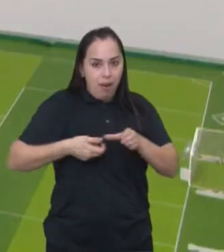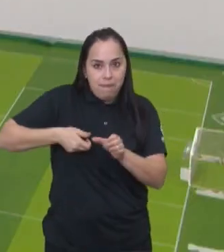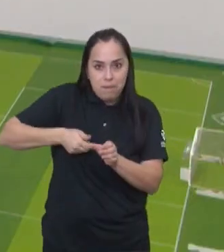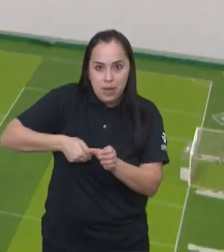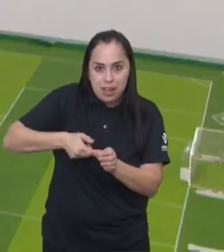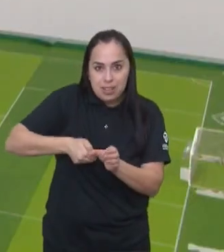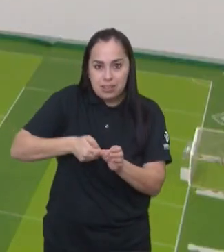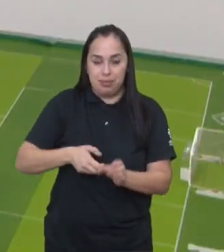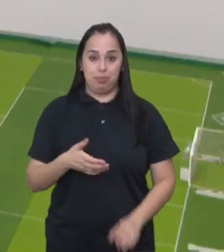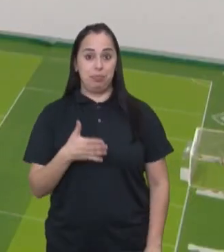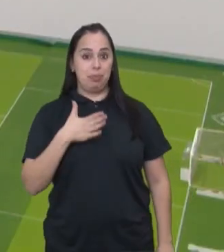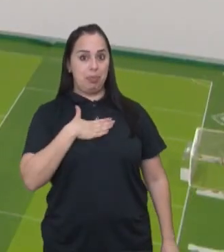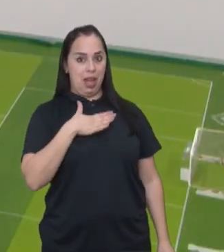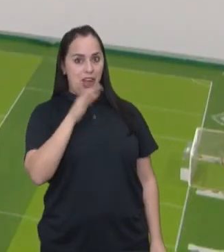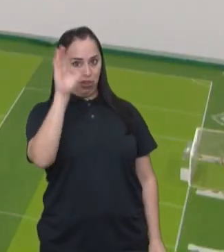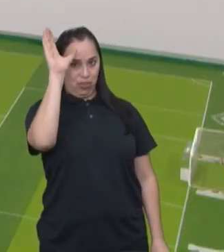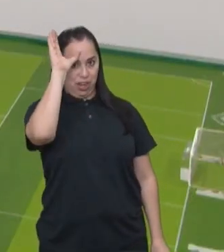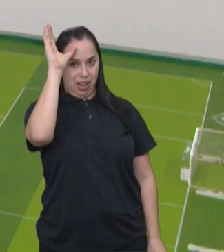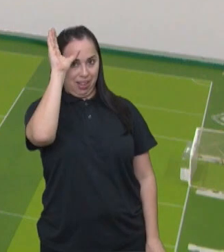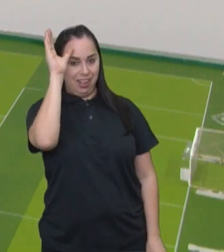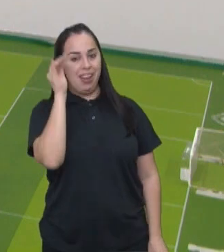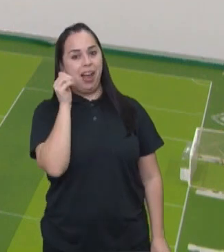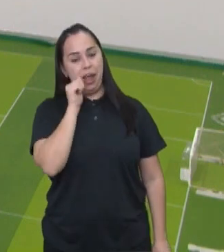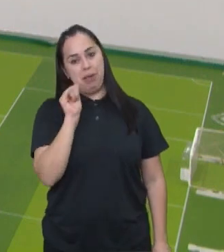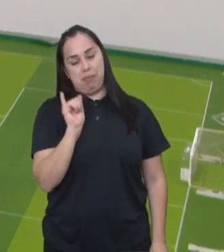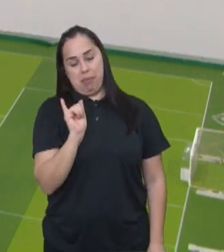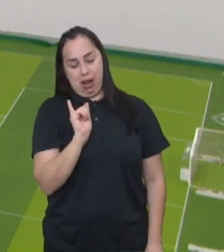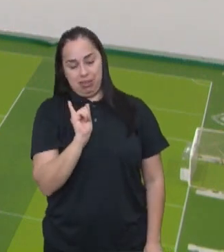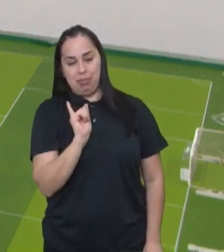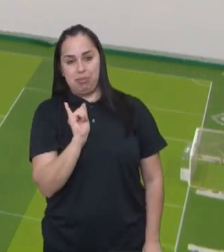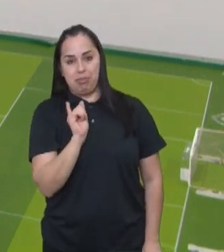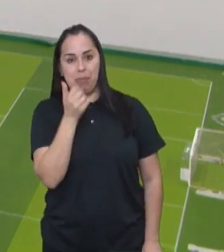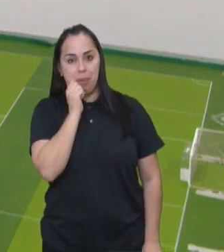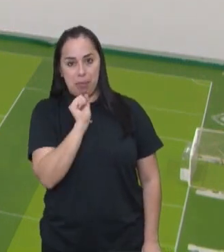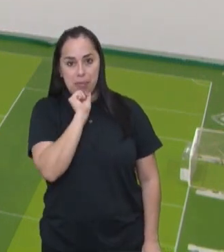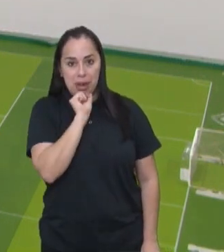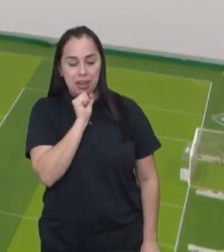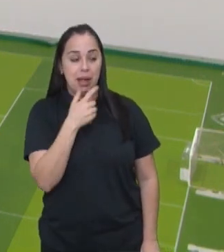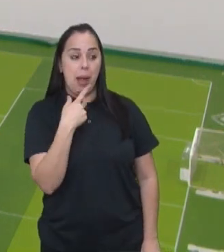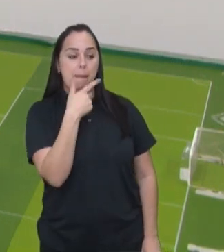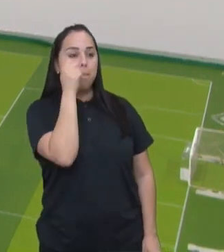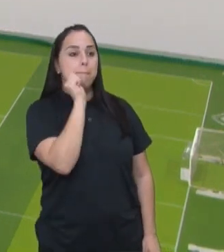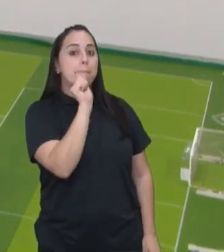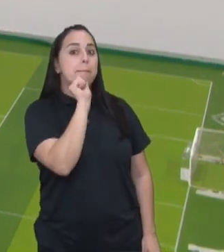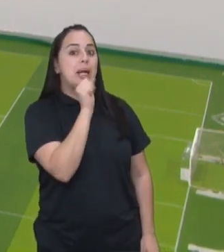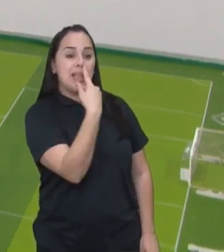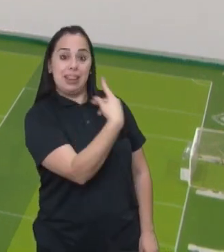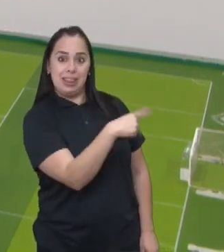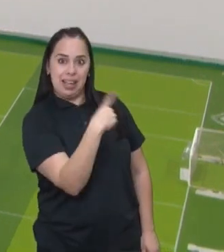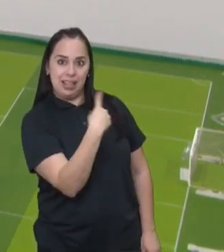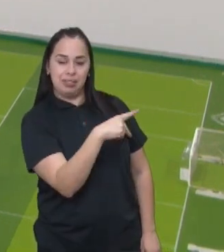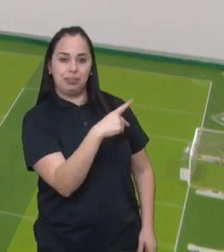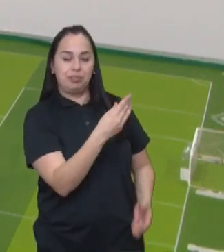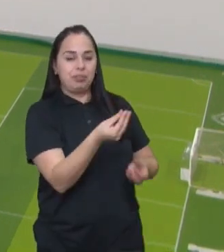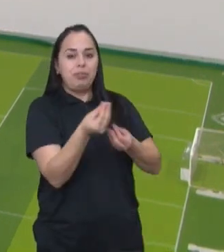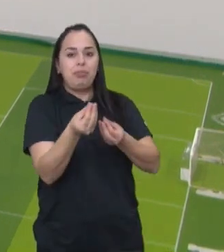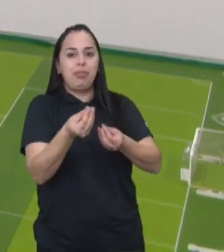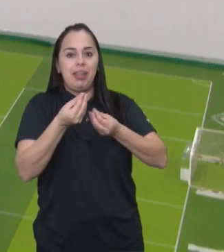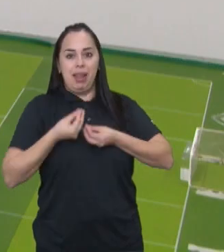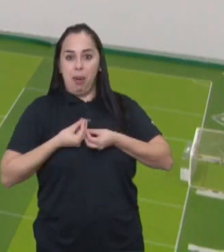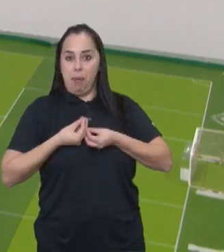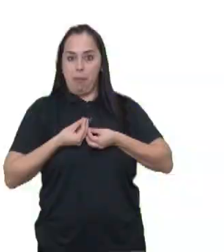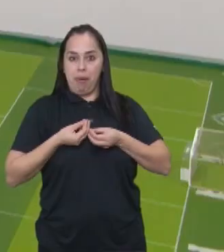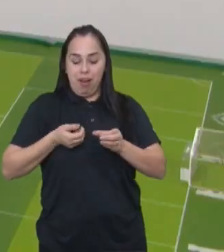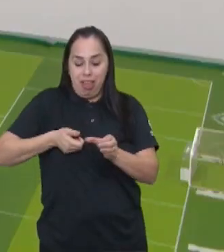Minha saudosa tia, né? Irmã da minha mãe, mãe do Tonil, deu o time pra gente. A gente nunca